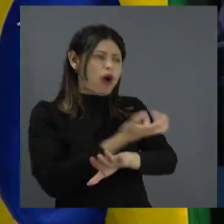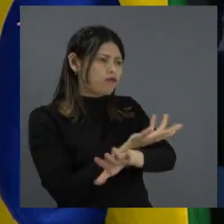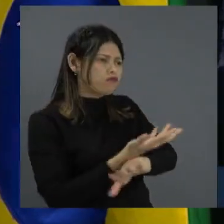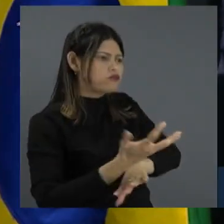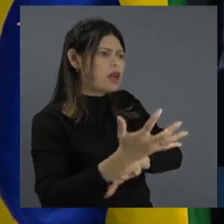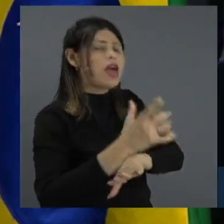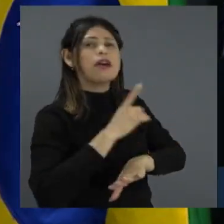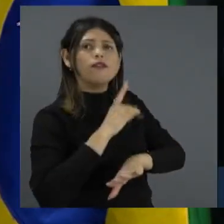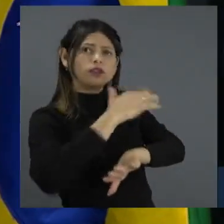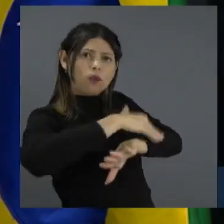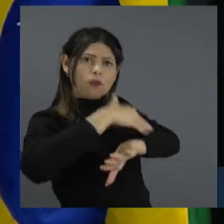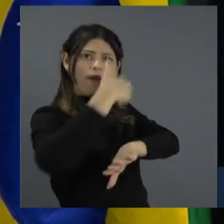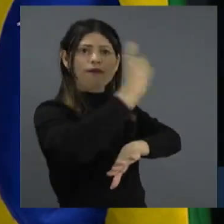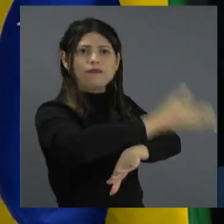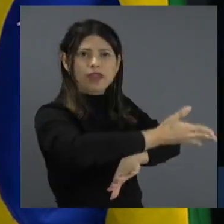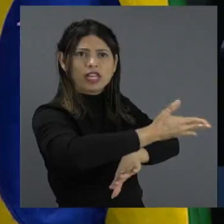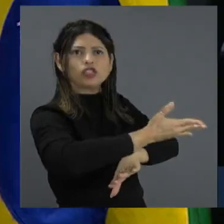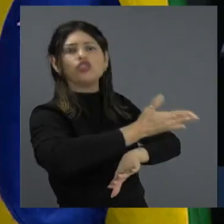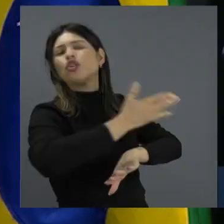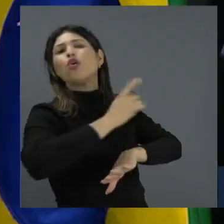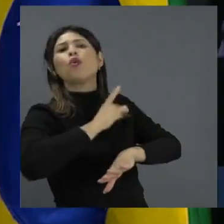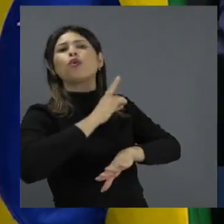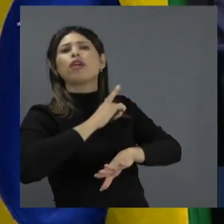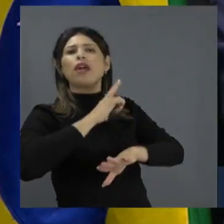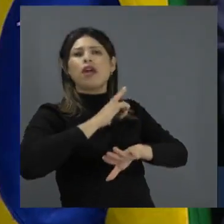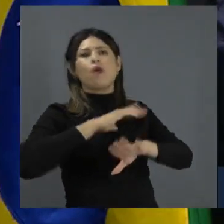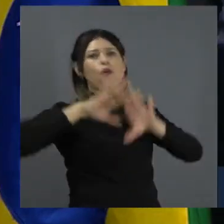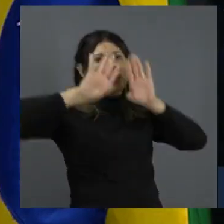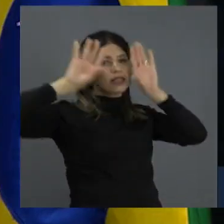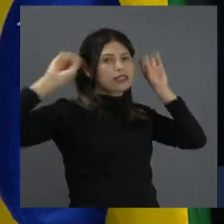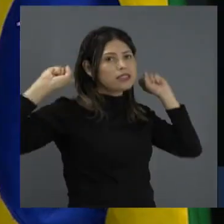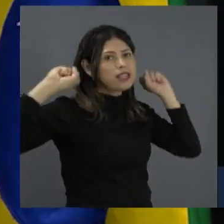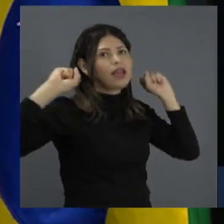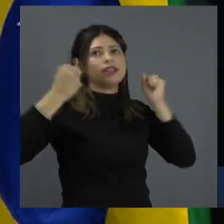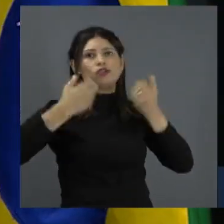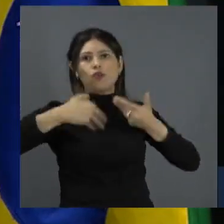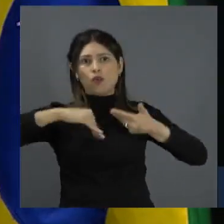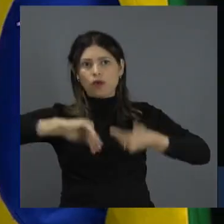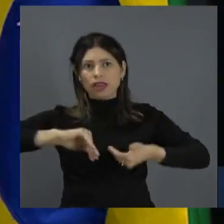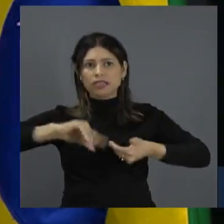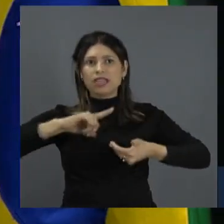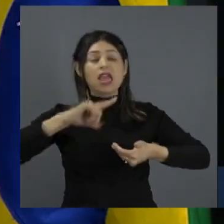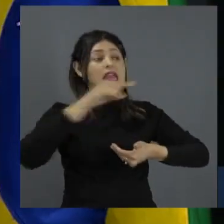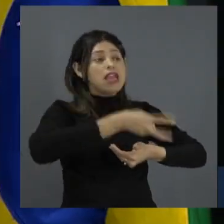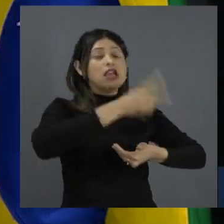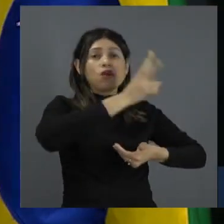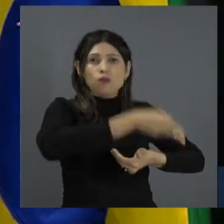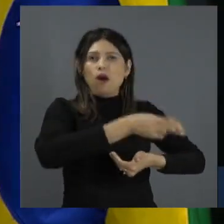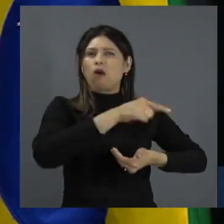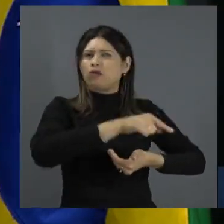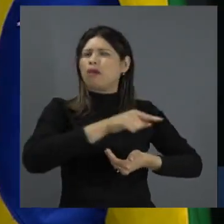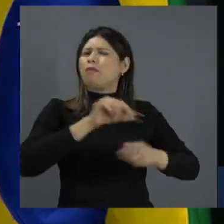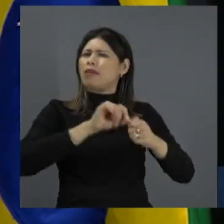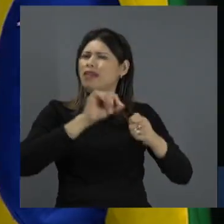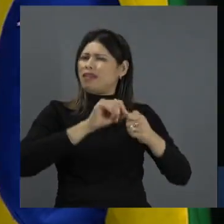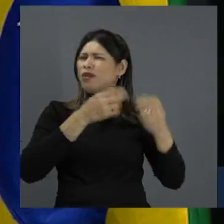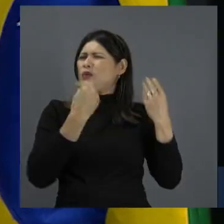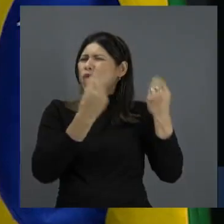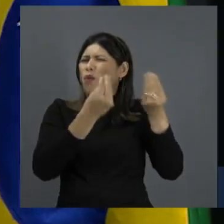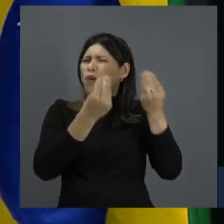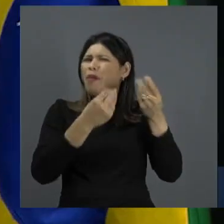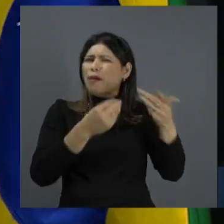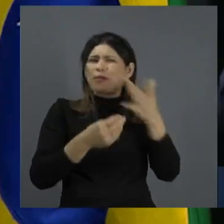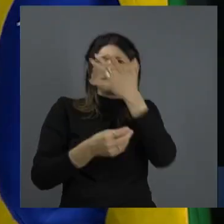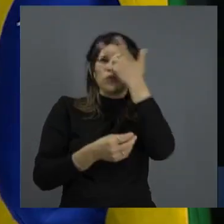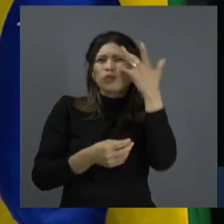Congresso Nacional e ao STF, e mesmo assim foram tratadas como perigosos terroristas. Como é que se